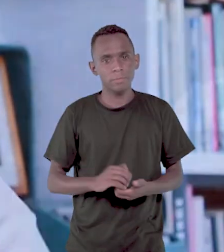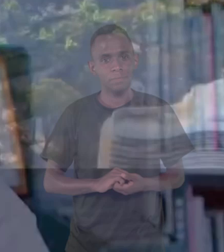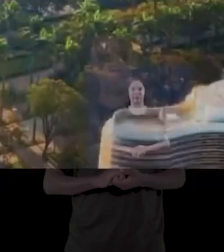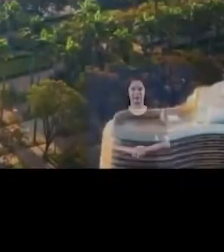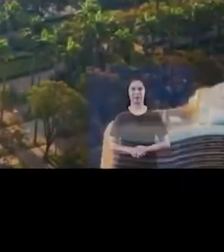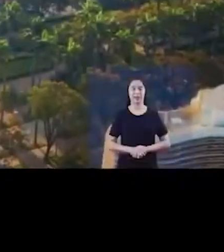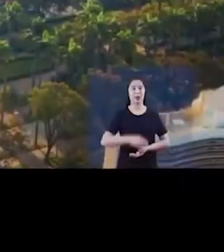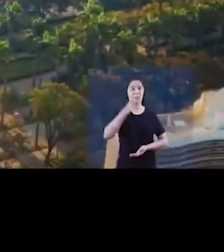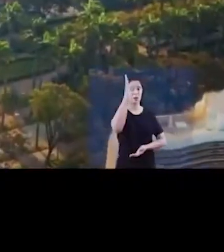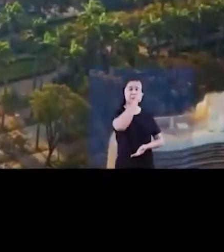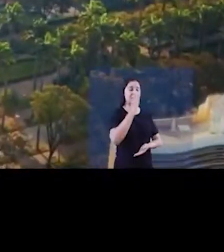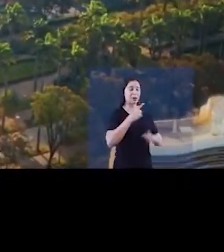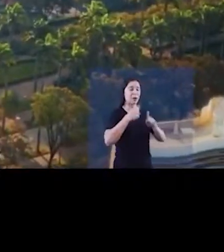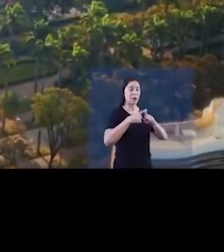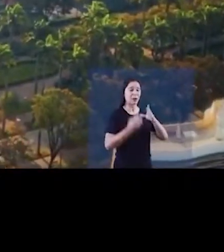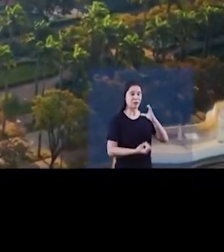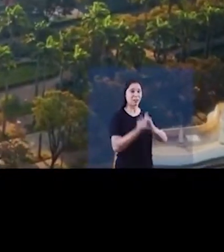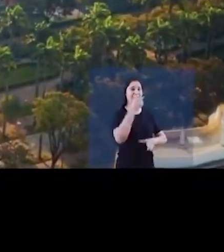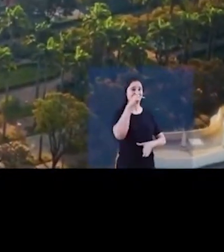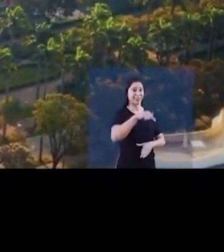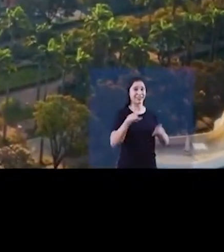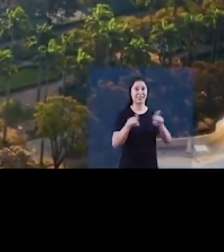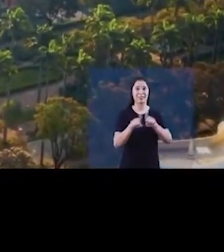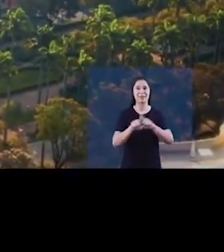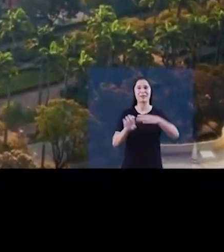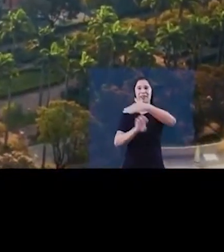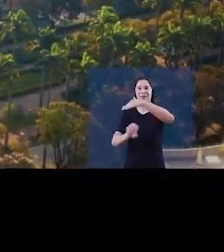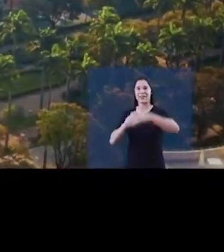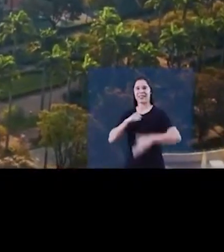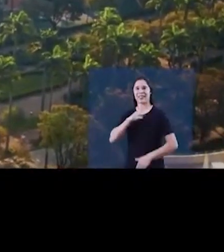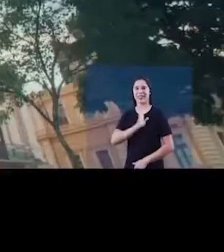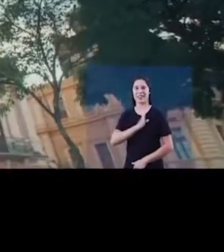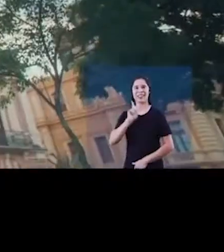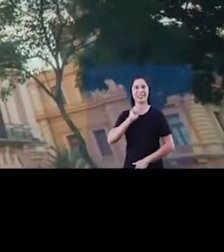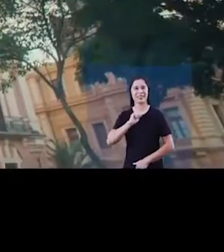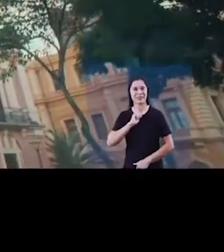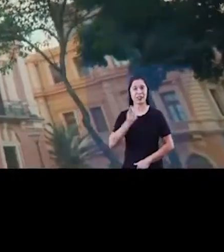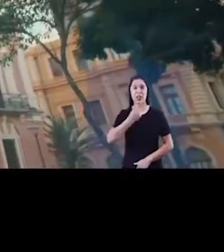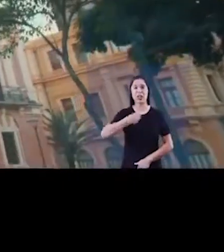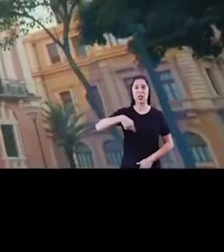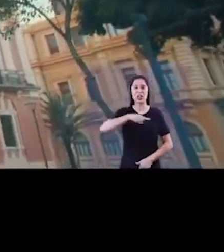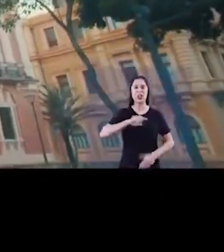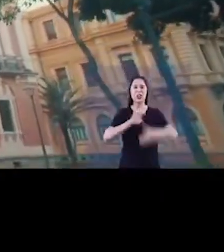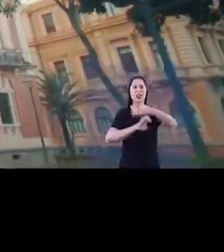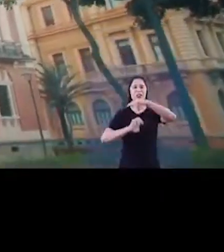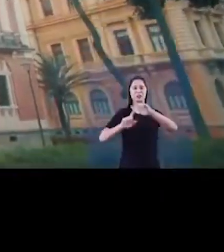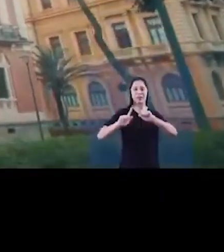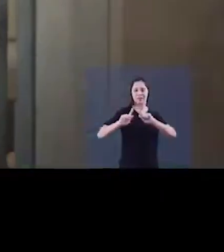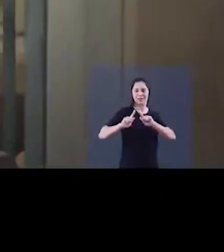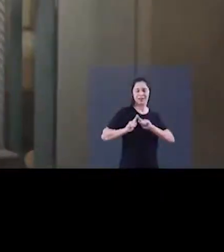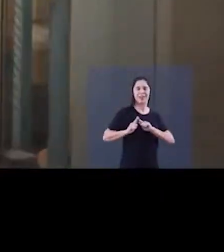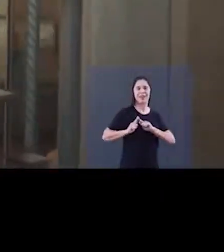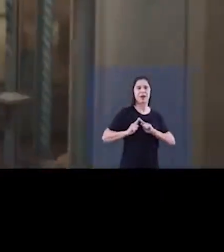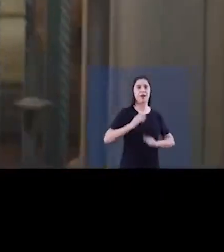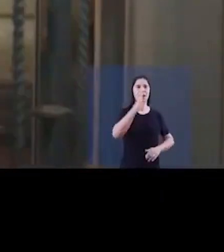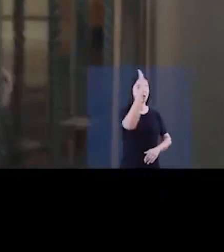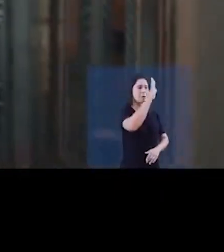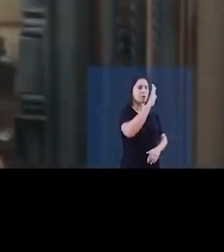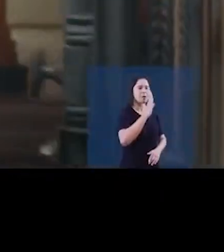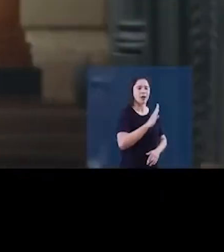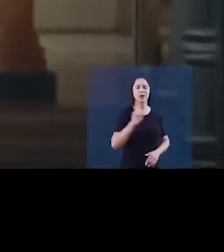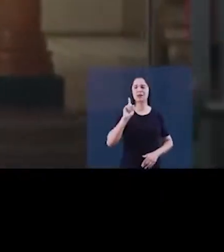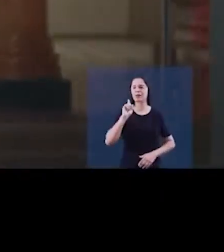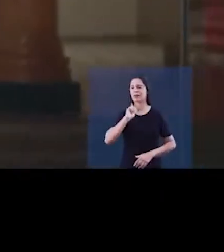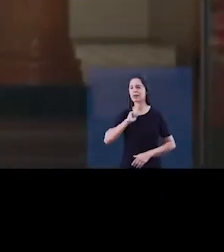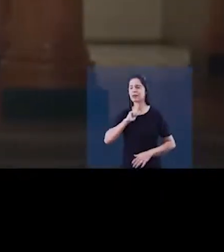ser, Nina? Brasileira de nascimento, mineira de coração. É assim que nós da Gerdau nos